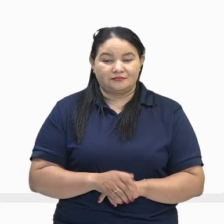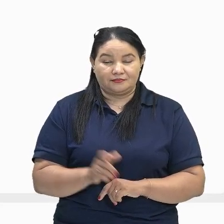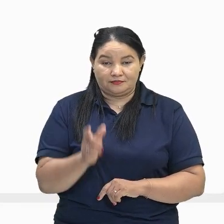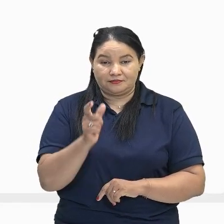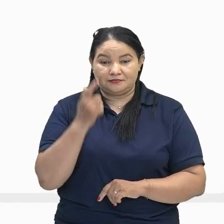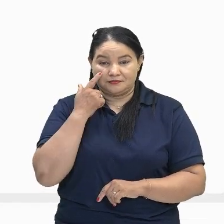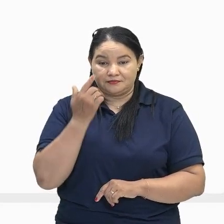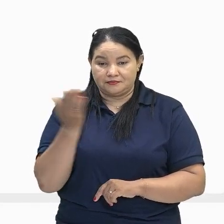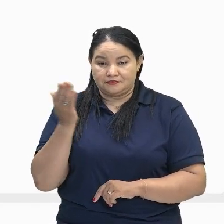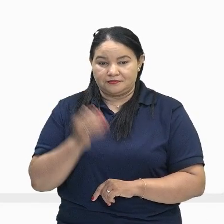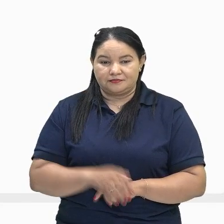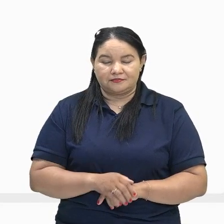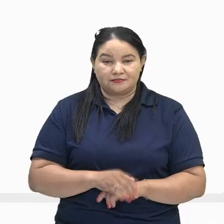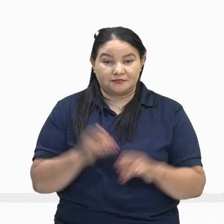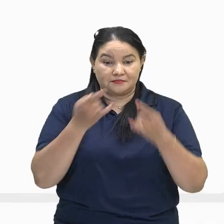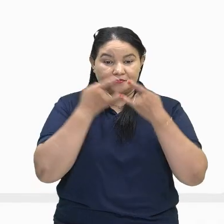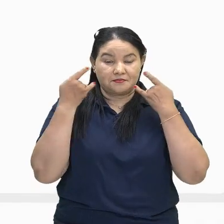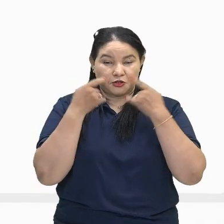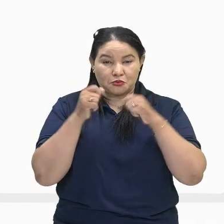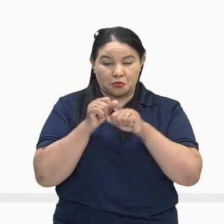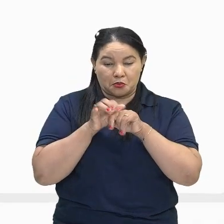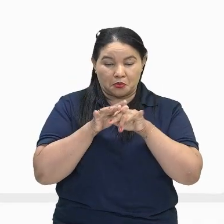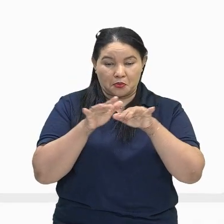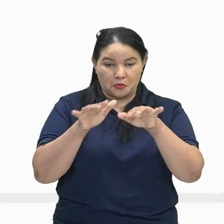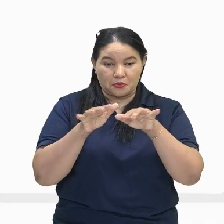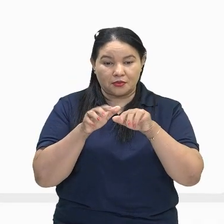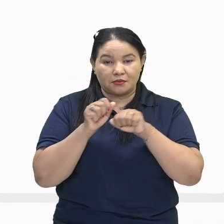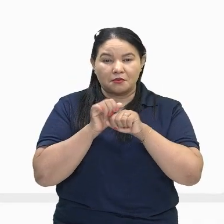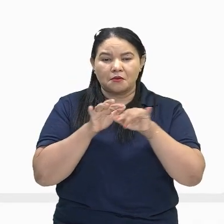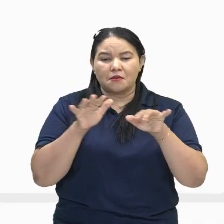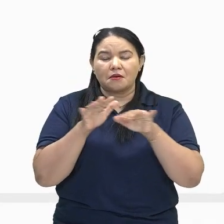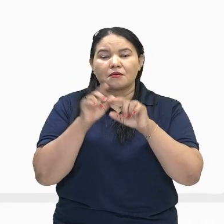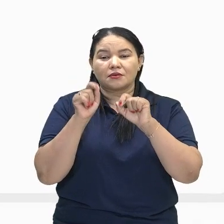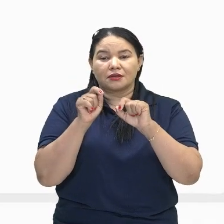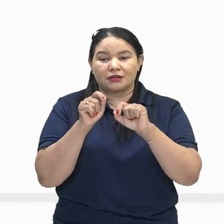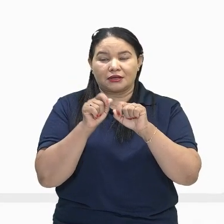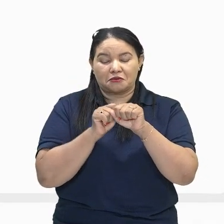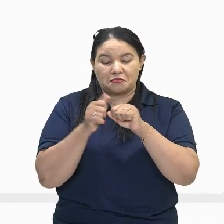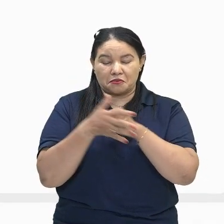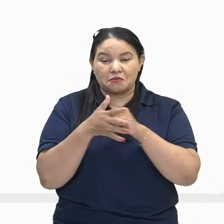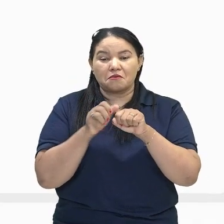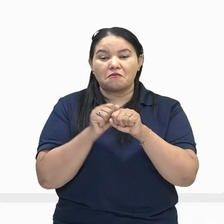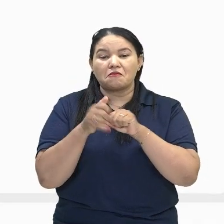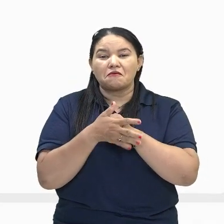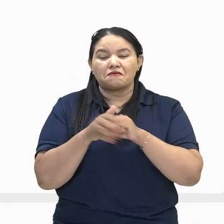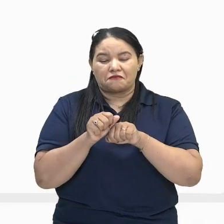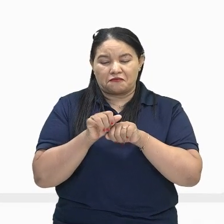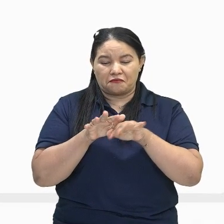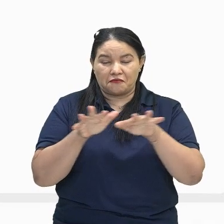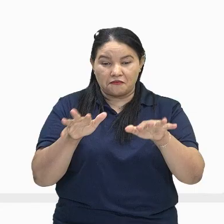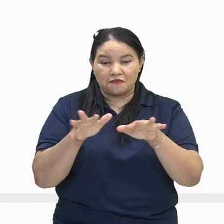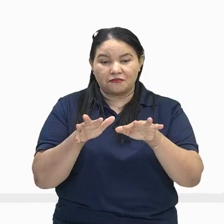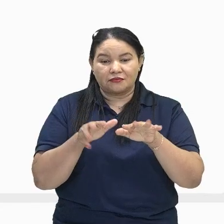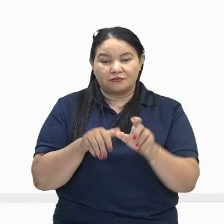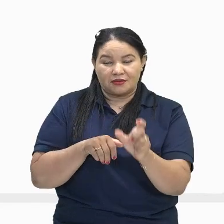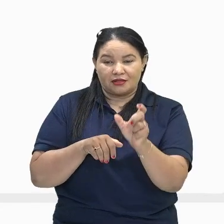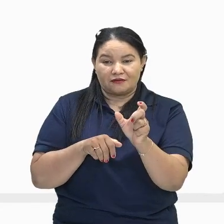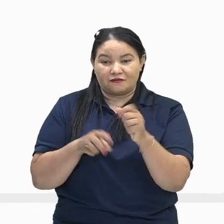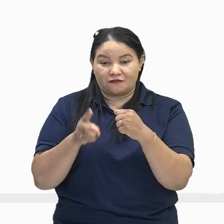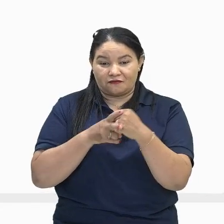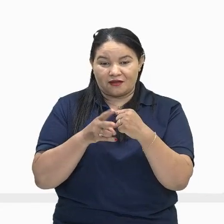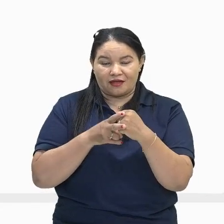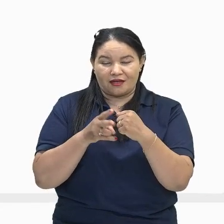As máscaras contaminadas seria. Qual é o problema aqui, pessoal? Percebam que